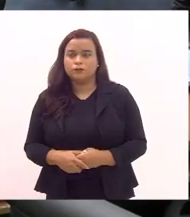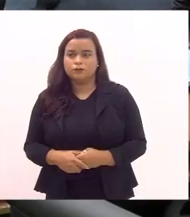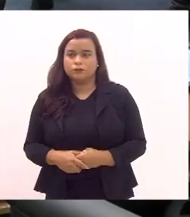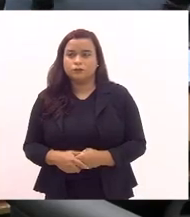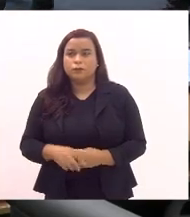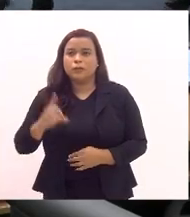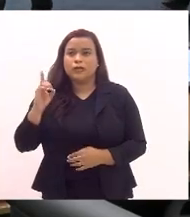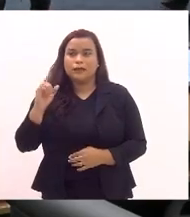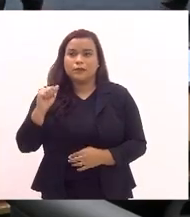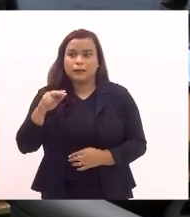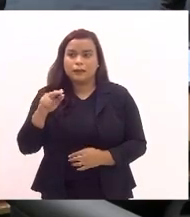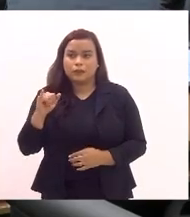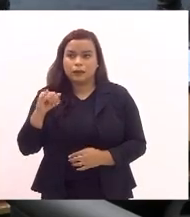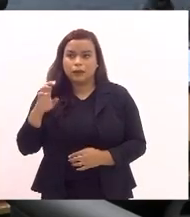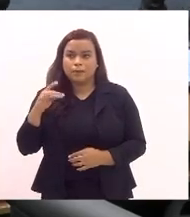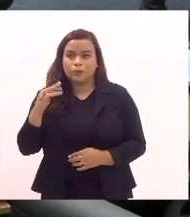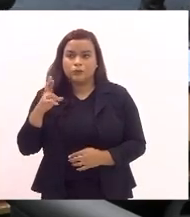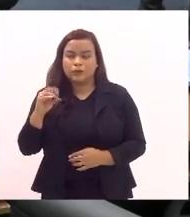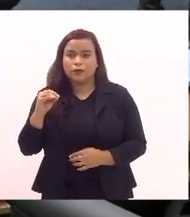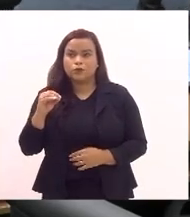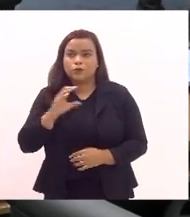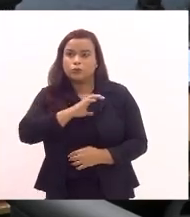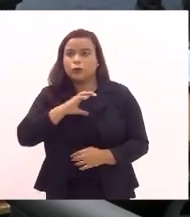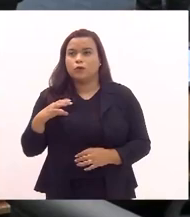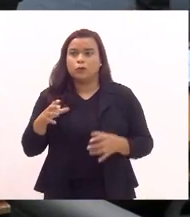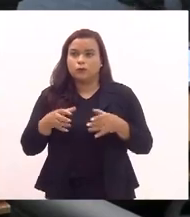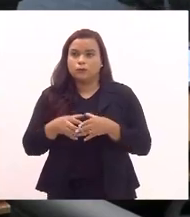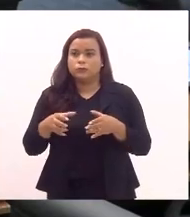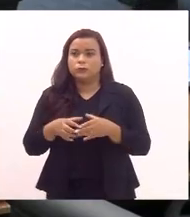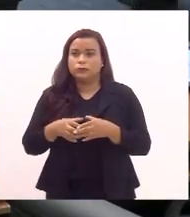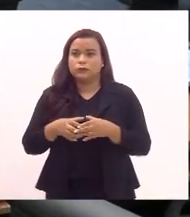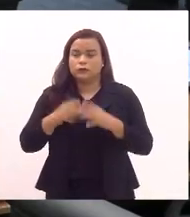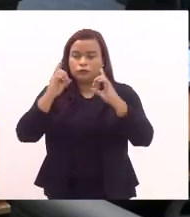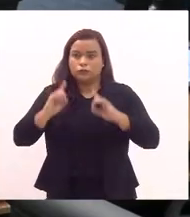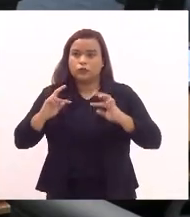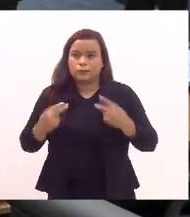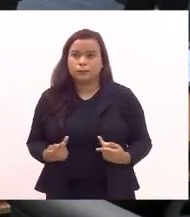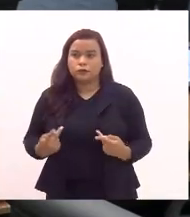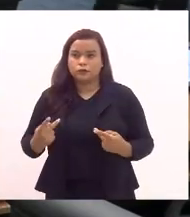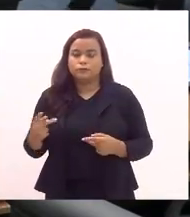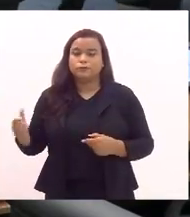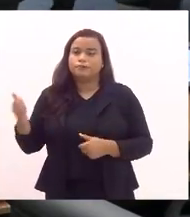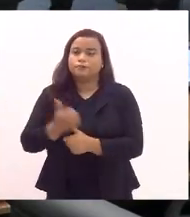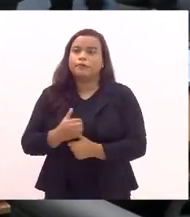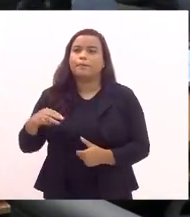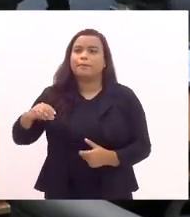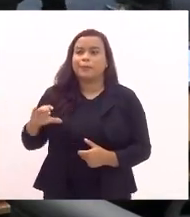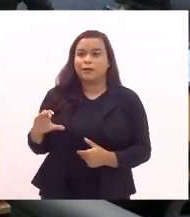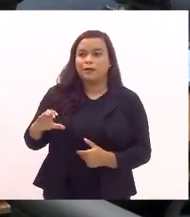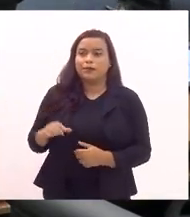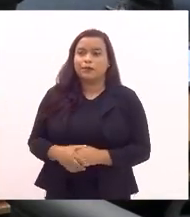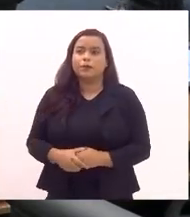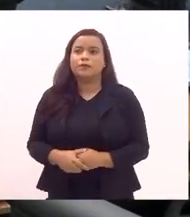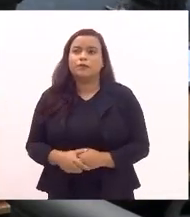Dani Monteiro pela comissão de direitos humanos o deputado Carlos minc e